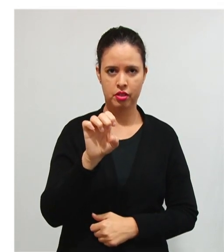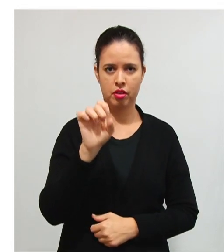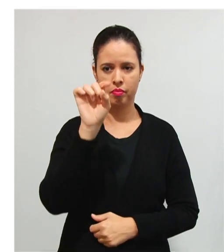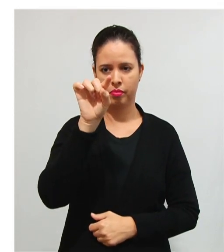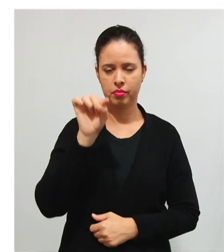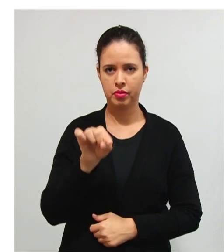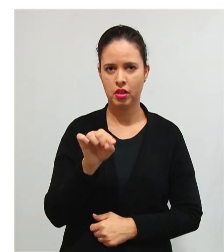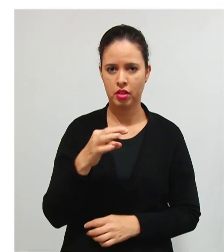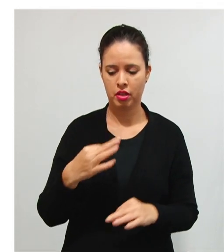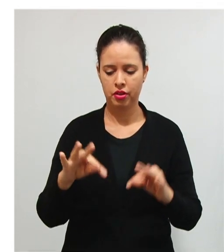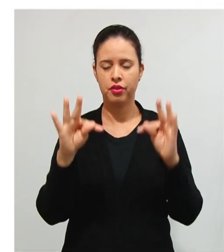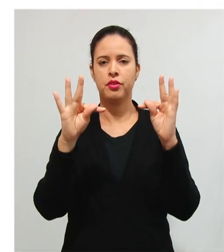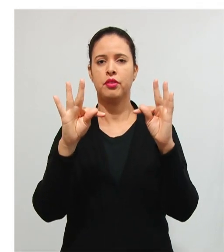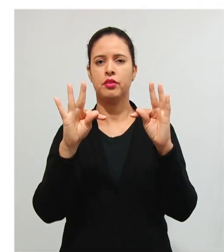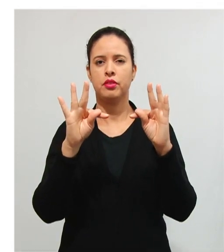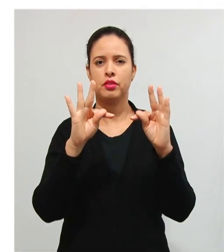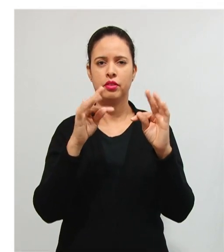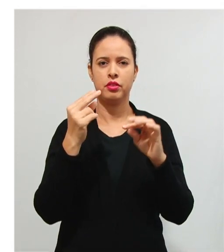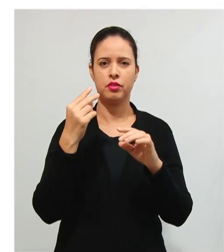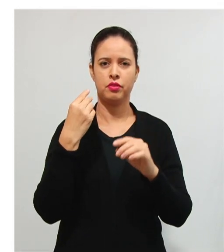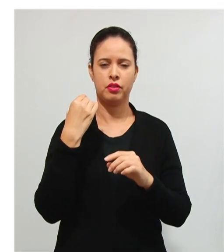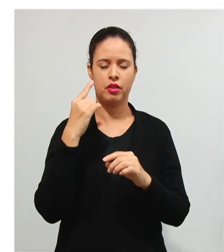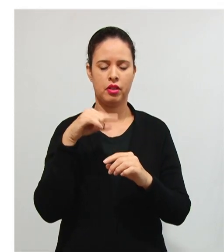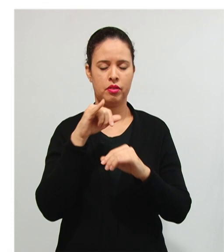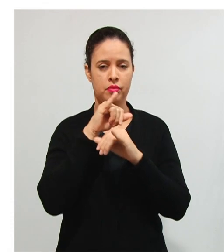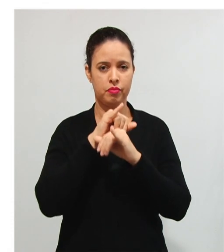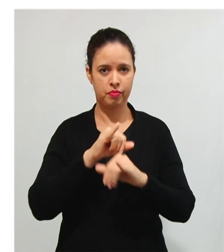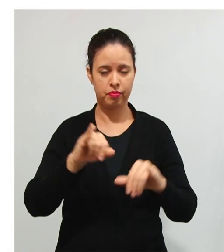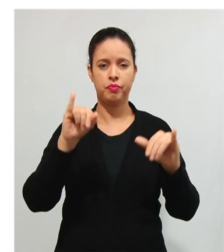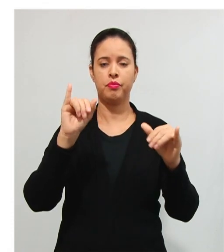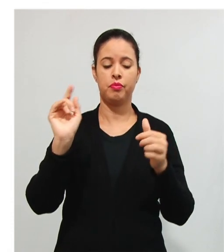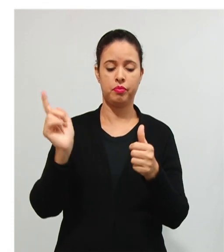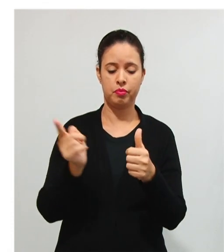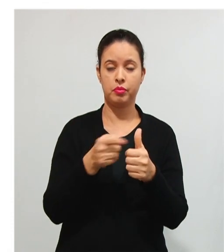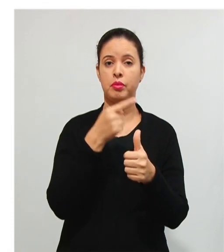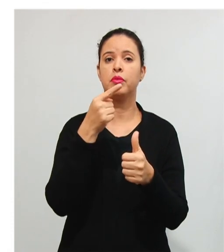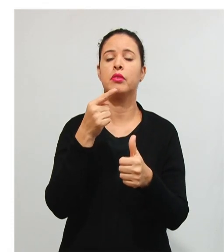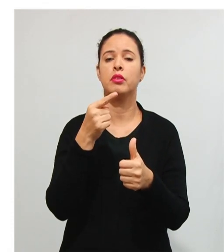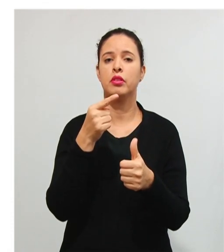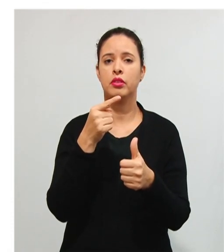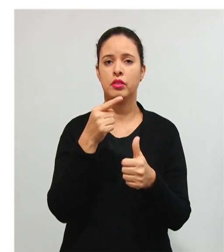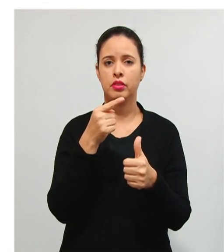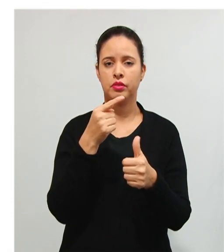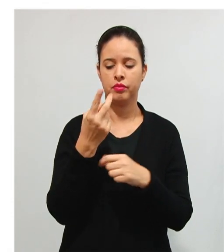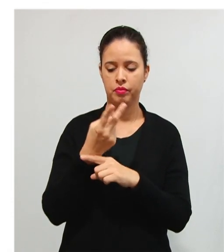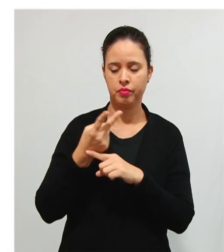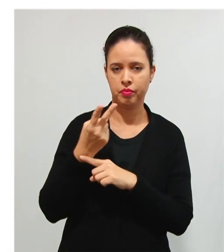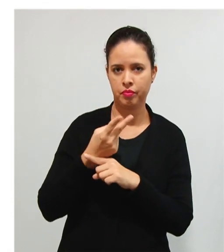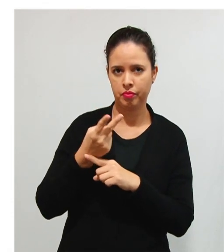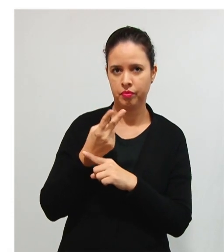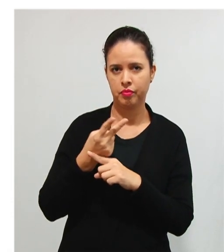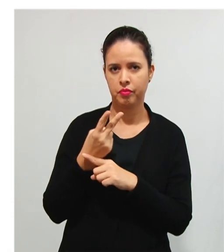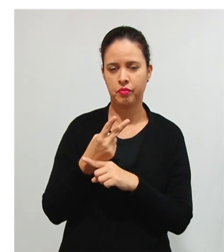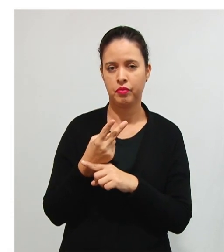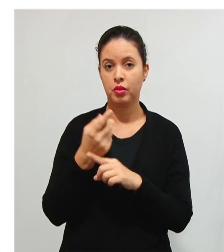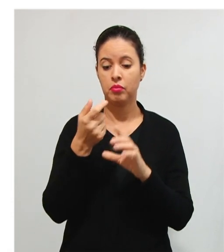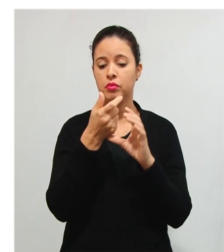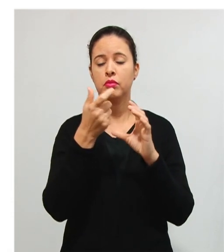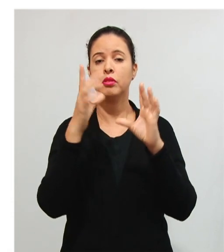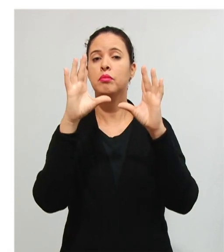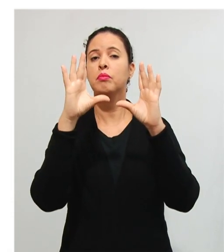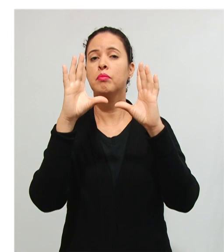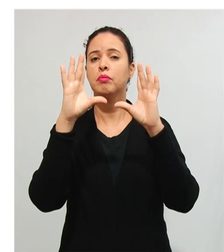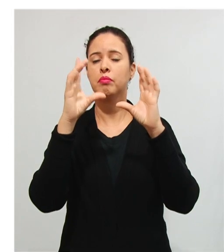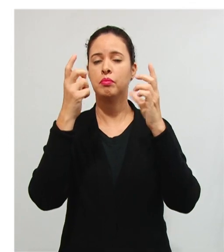tecnologia, ele vai fornecer já no primeiro item da busca uma definição,